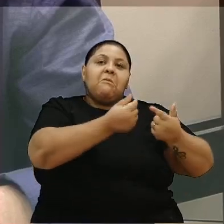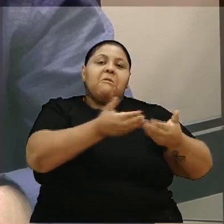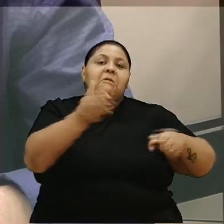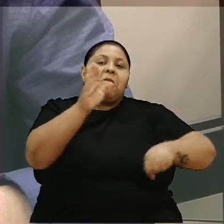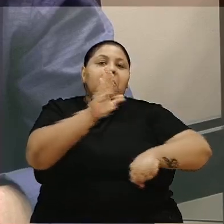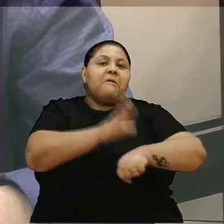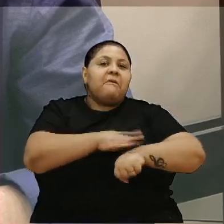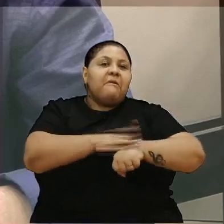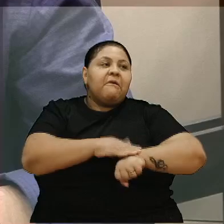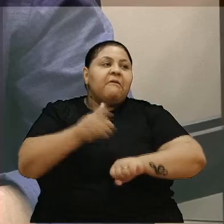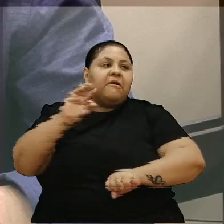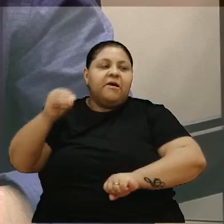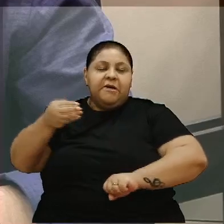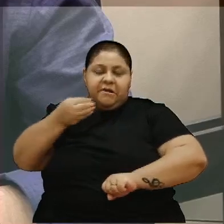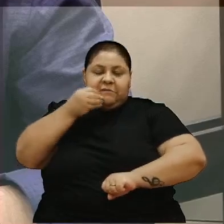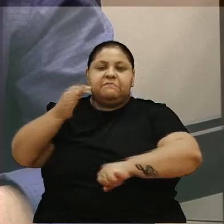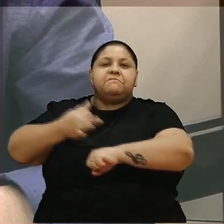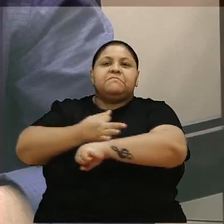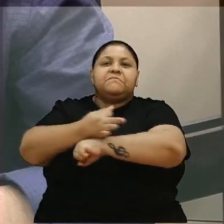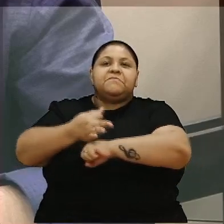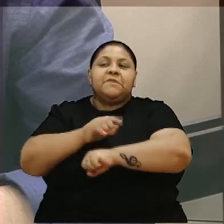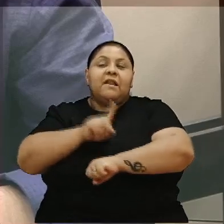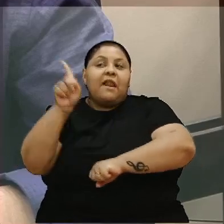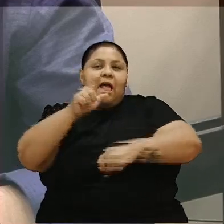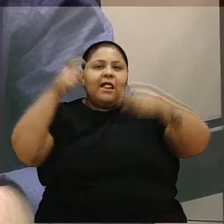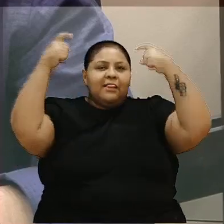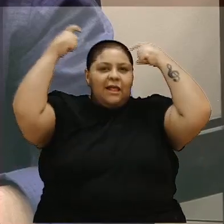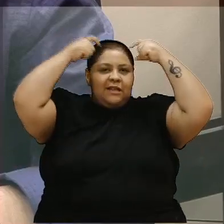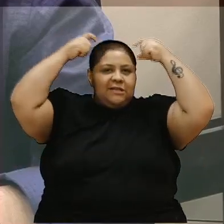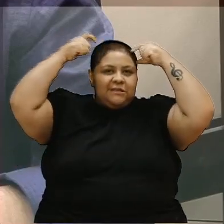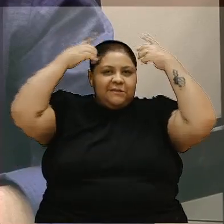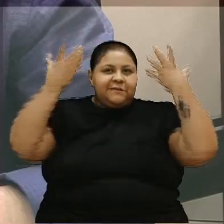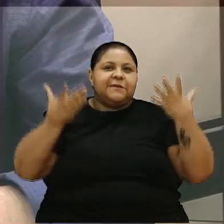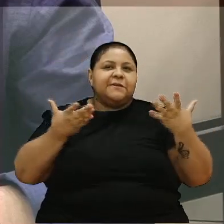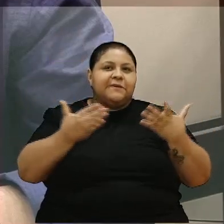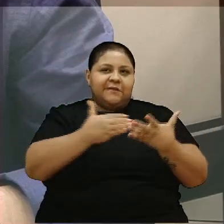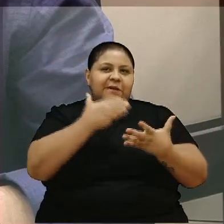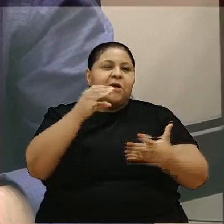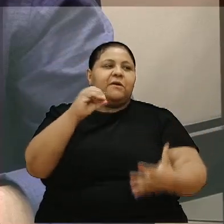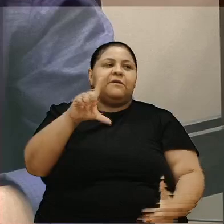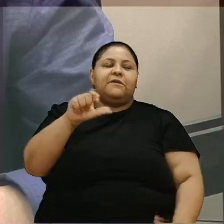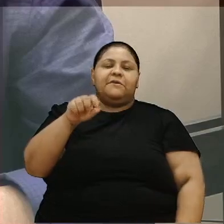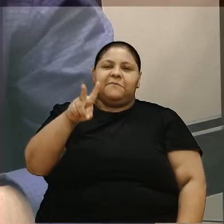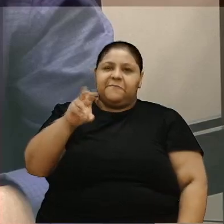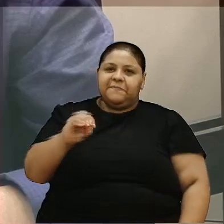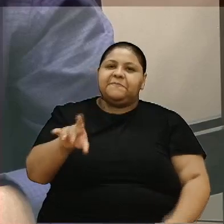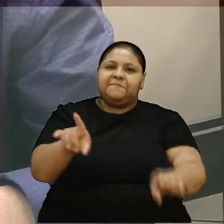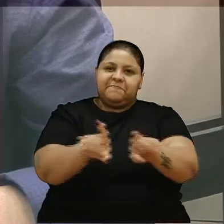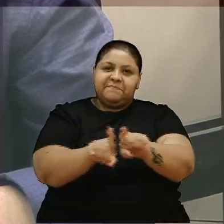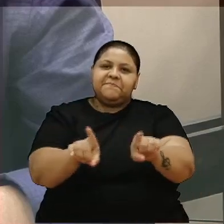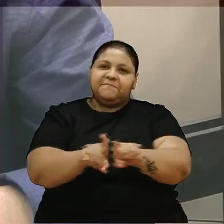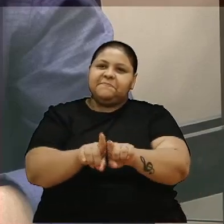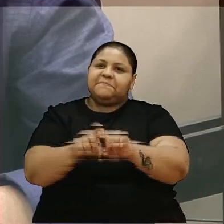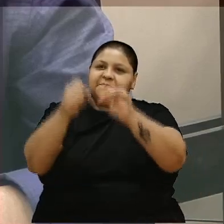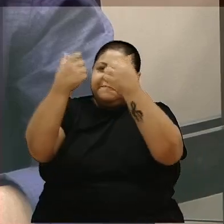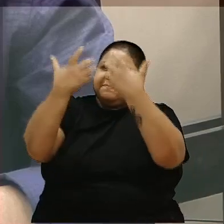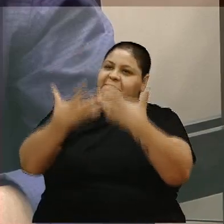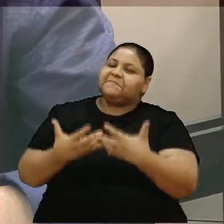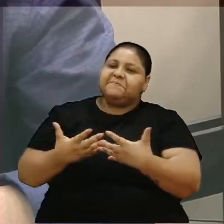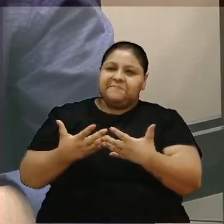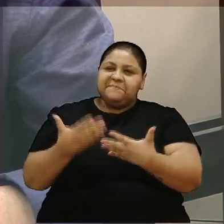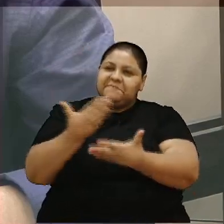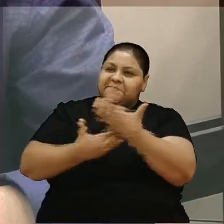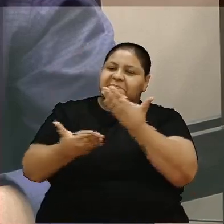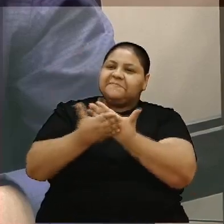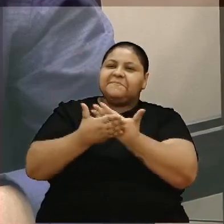curtir umas férias é lá no Mickey, como diz o Alan dos Santos, né? E o falecido Olavo de Carvalho que expôs toda essa galera. Então,